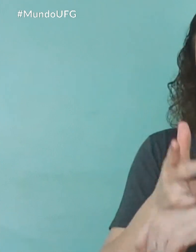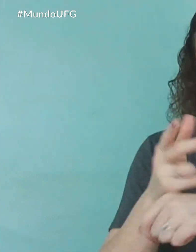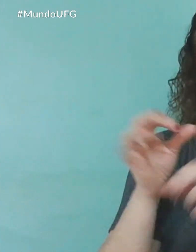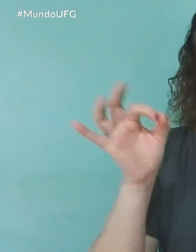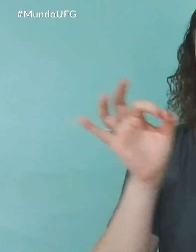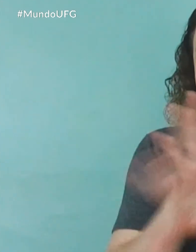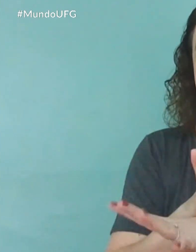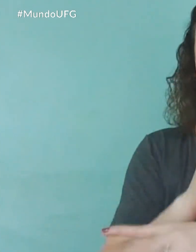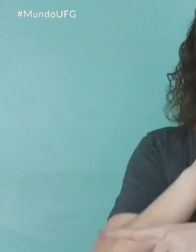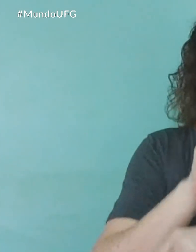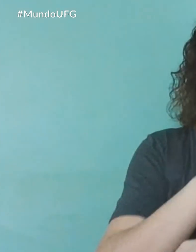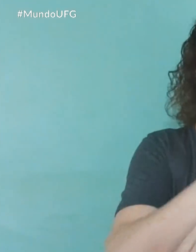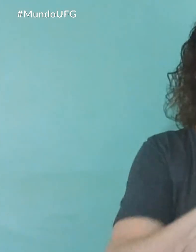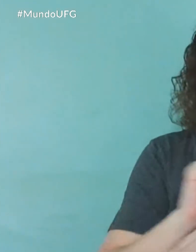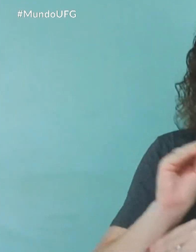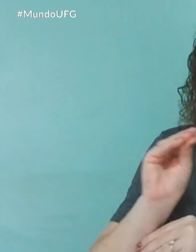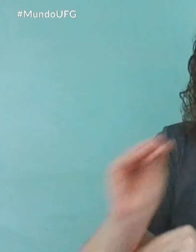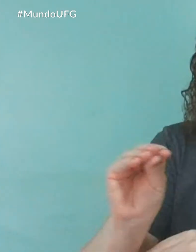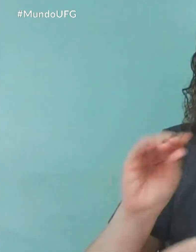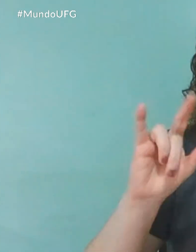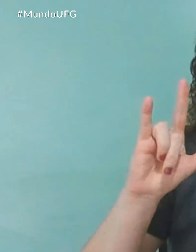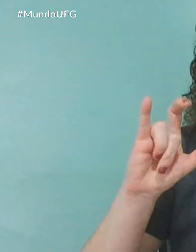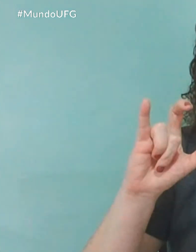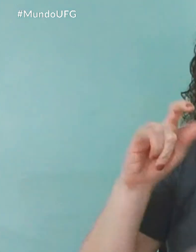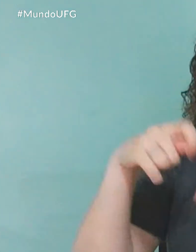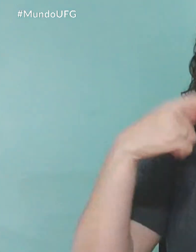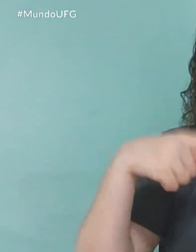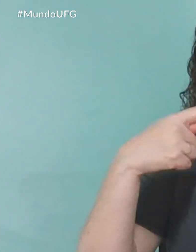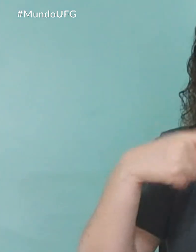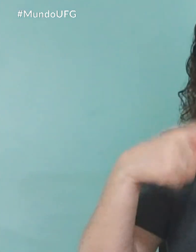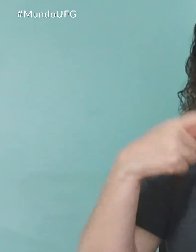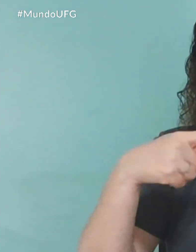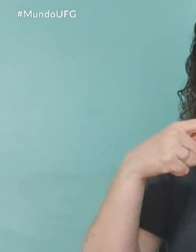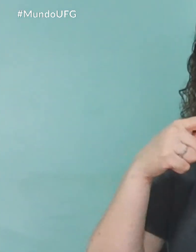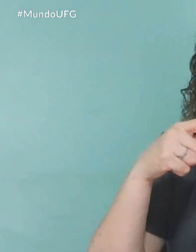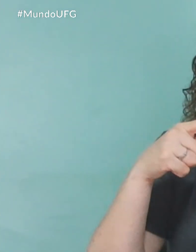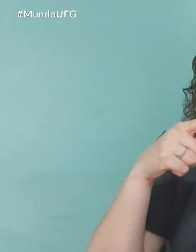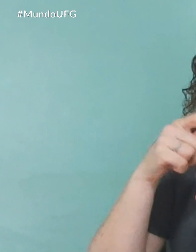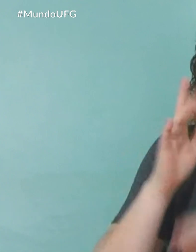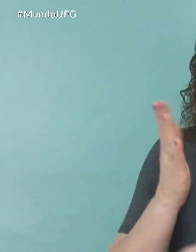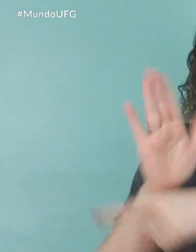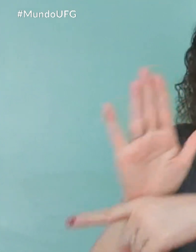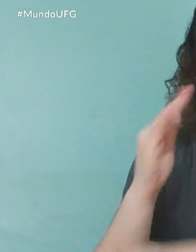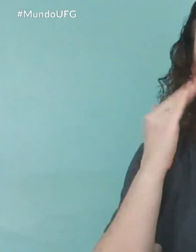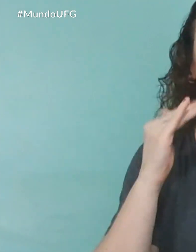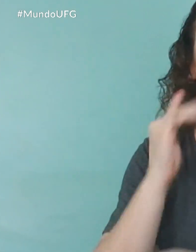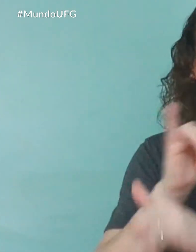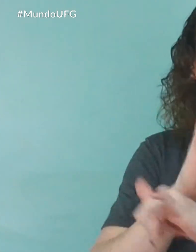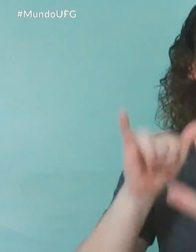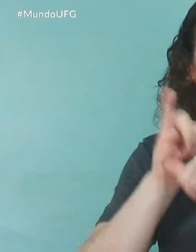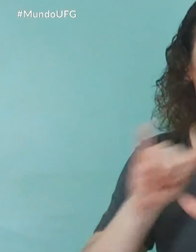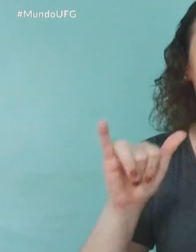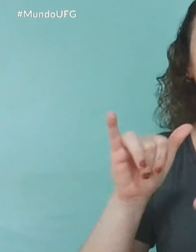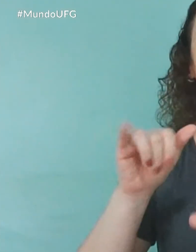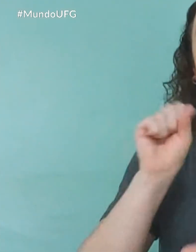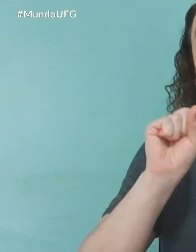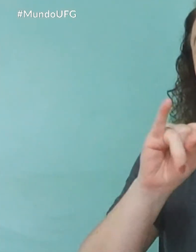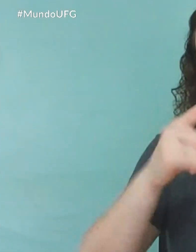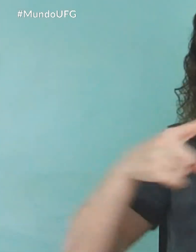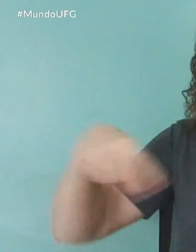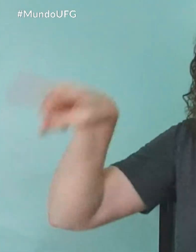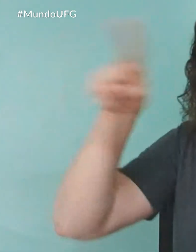isso está sendo um projeto maravilhoso, está sendo um sucesso. Nós estamos postando agora os